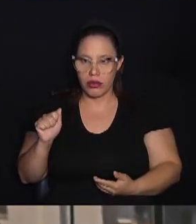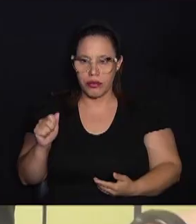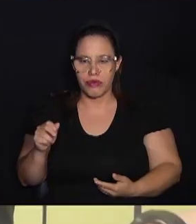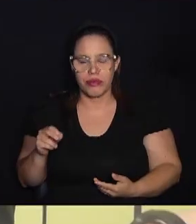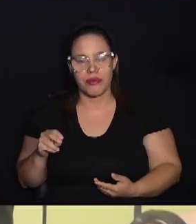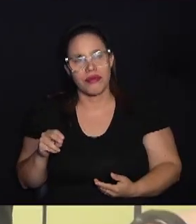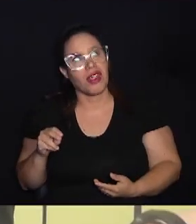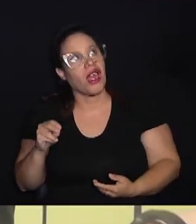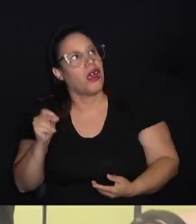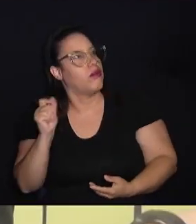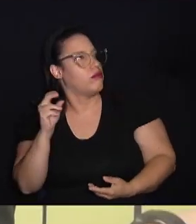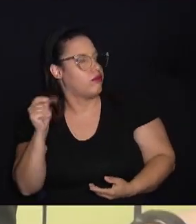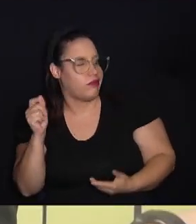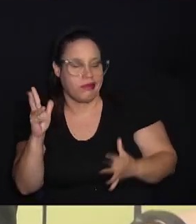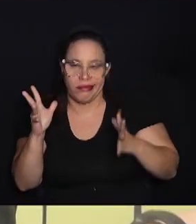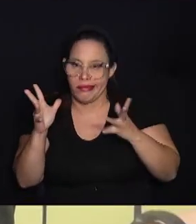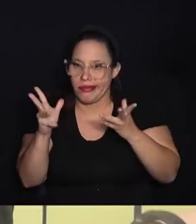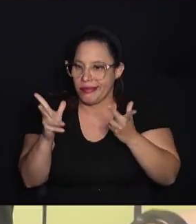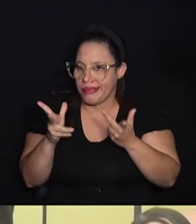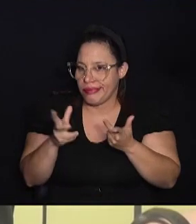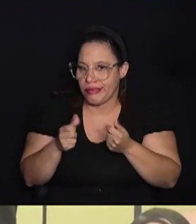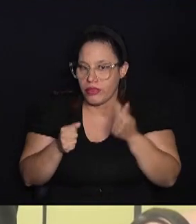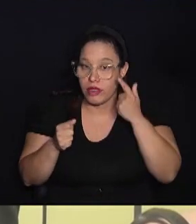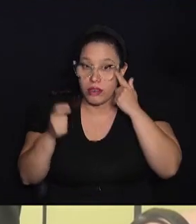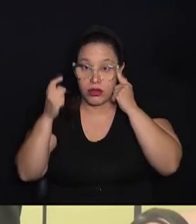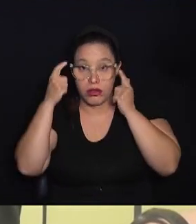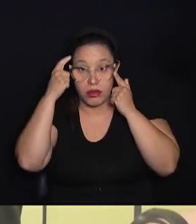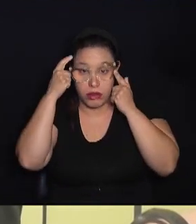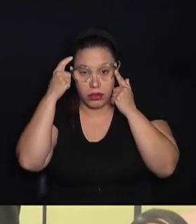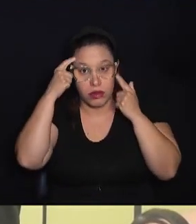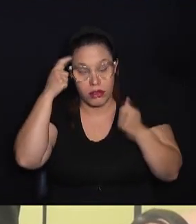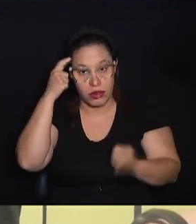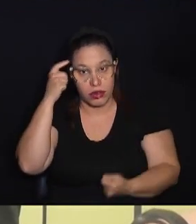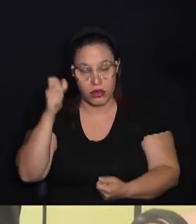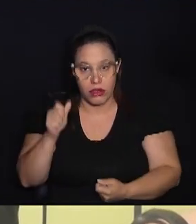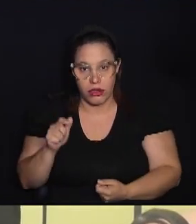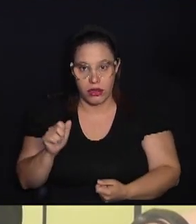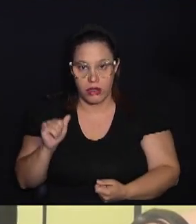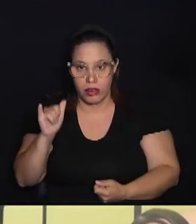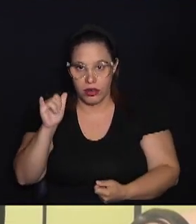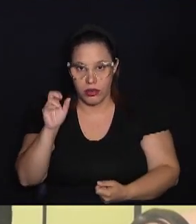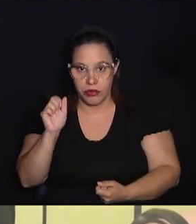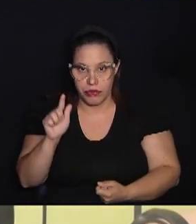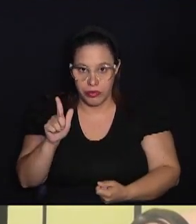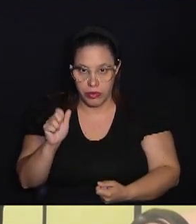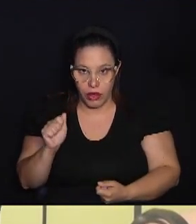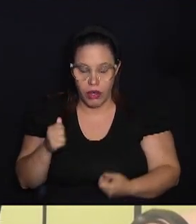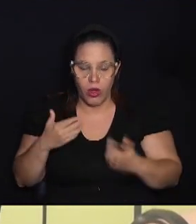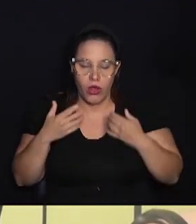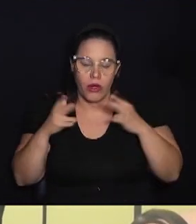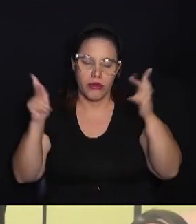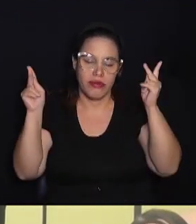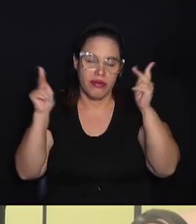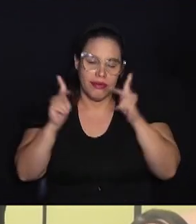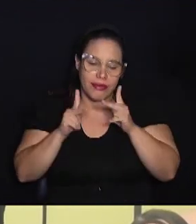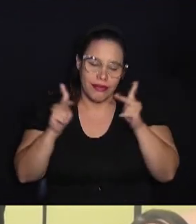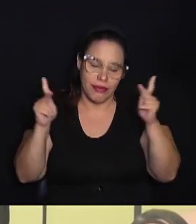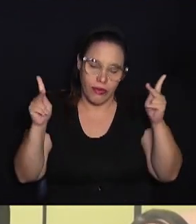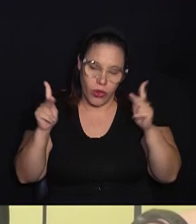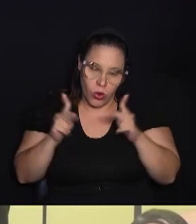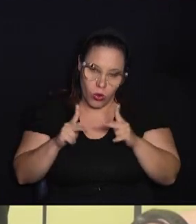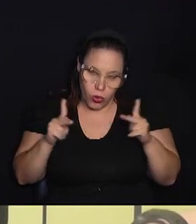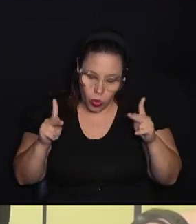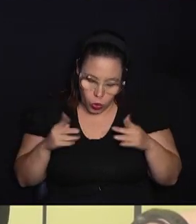coisa é muita coisa a gente pode pensar que o yoga ele traz Sim essa paz traz sim e